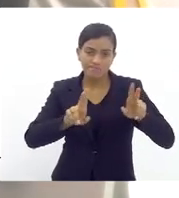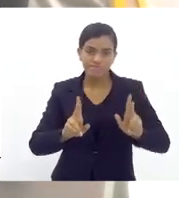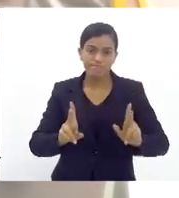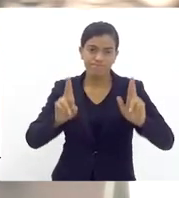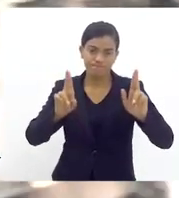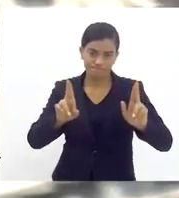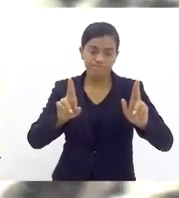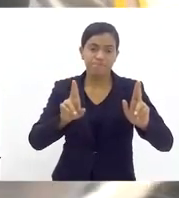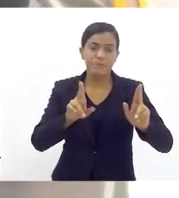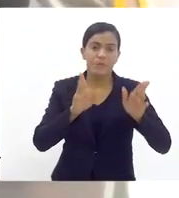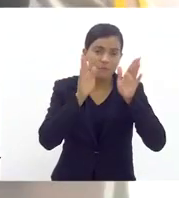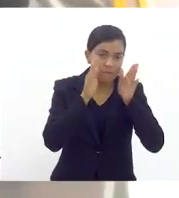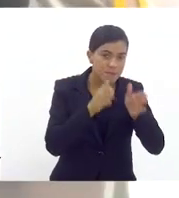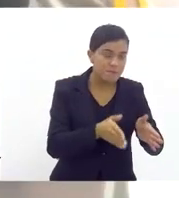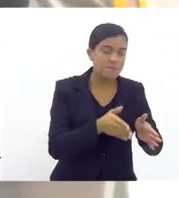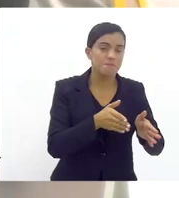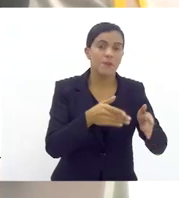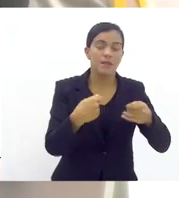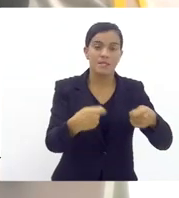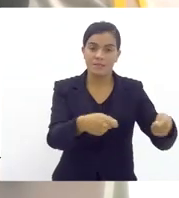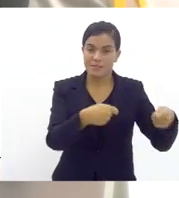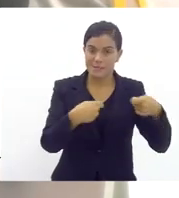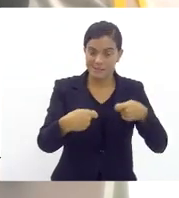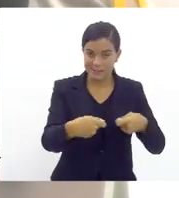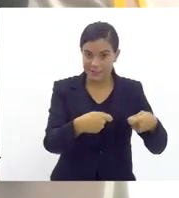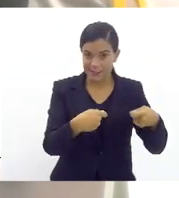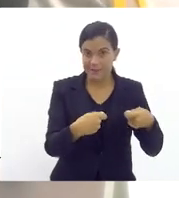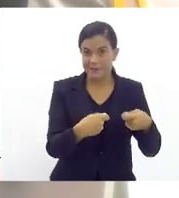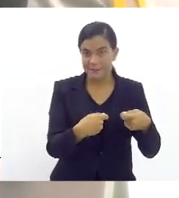voltado especificamente para demandas de